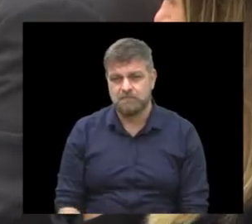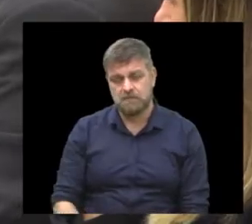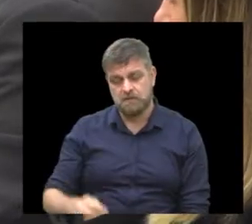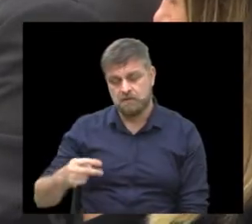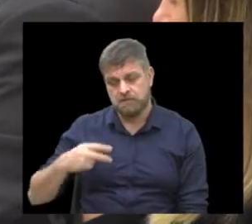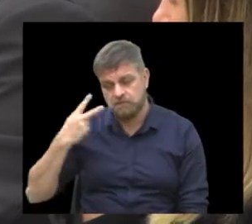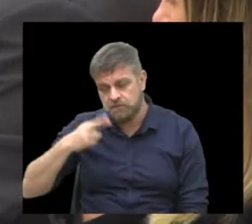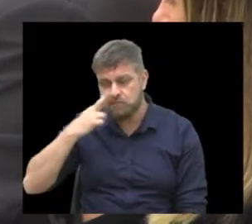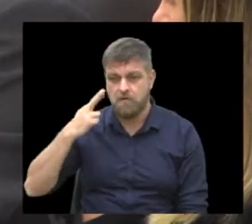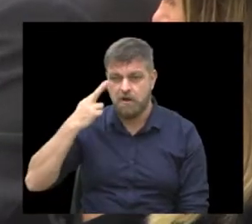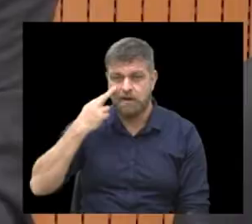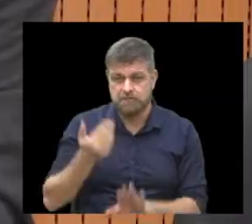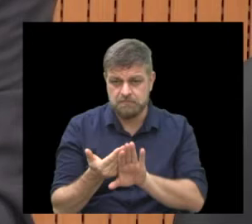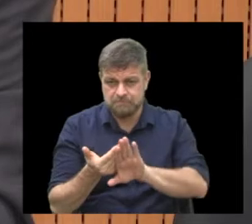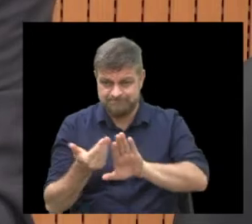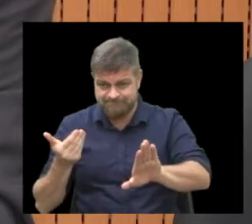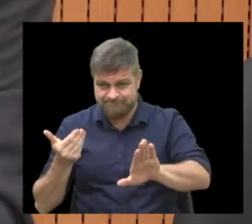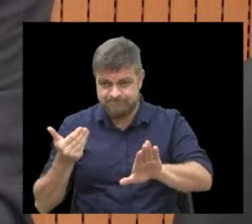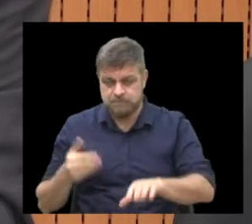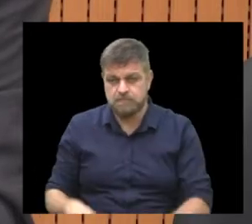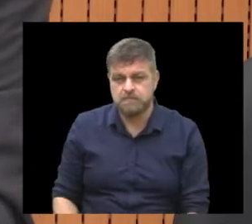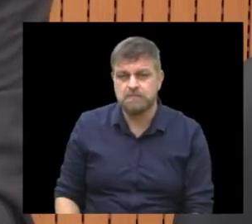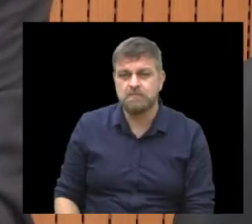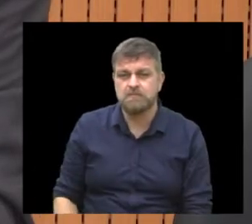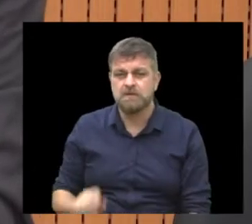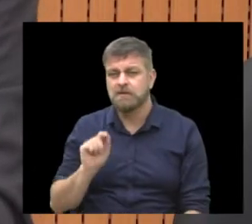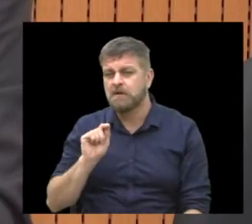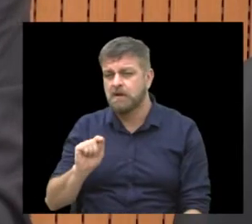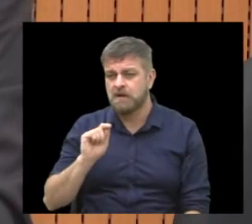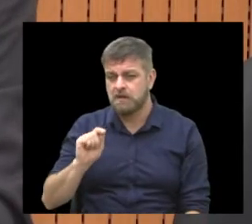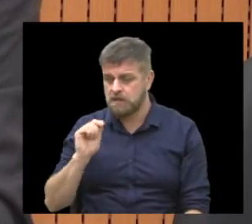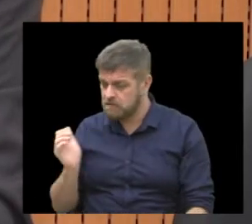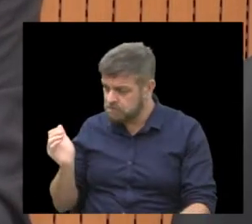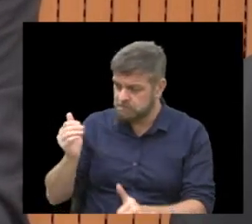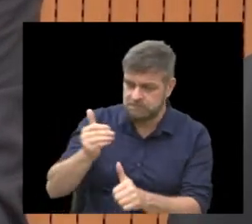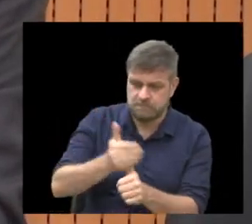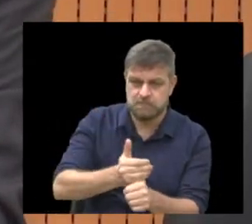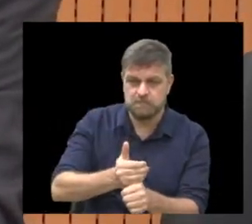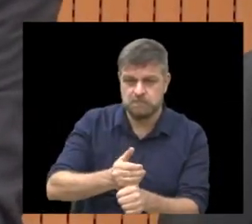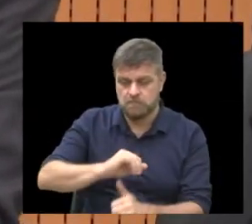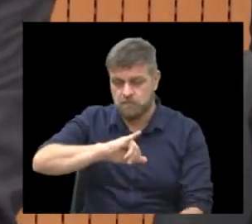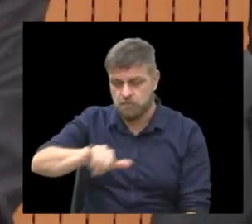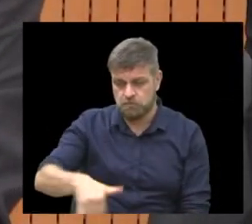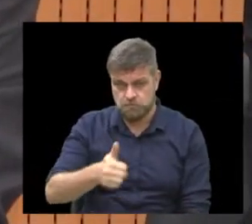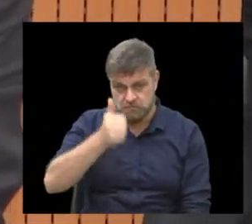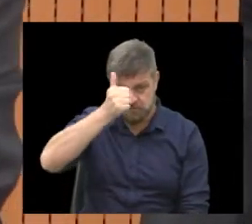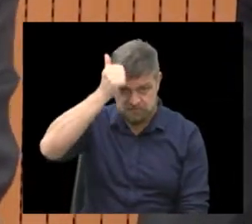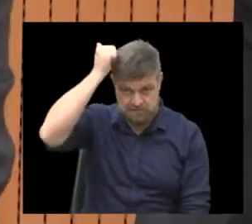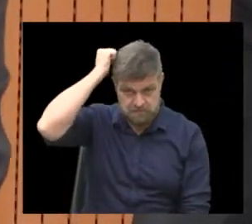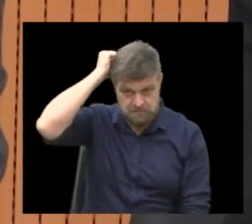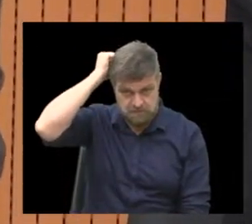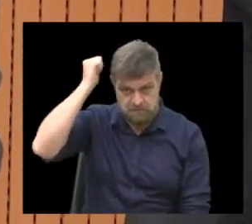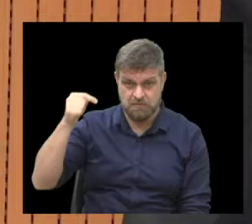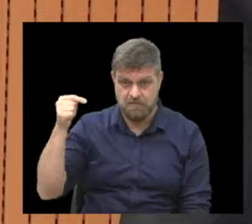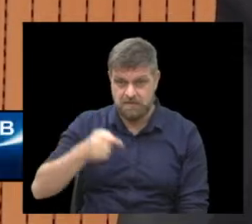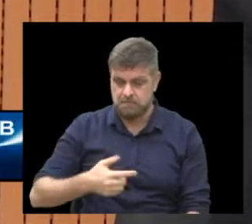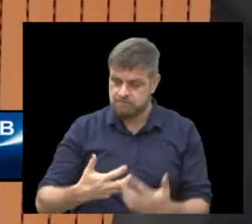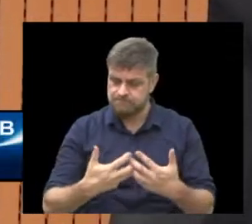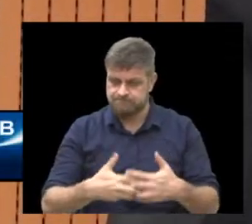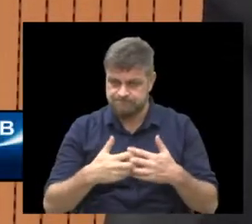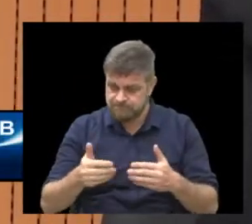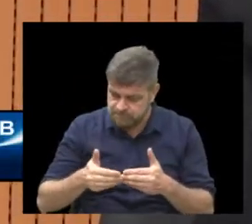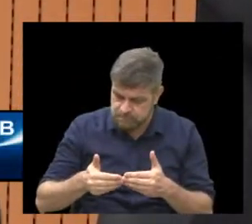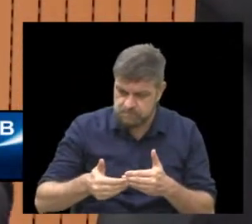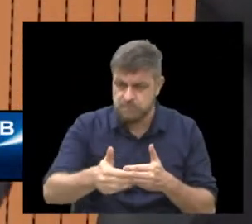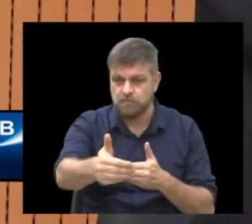vereador Rafa Zimbaldi, o vereador suplente Juscelino da Barbarente se torna efetivo e a posse se